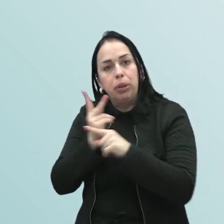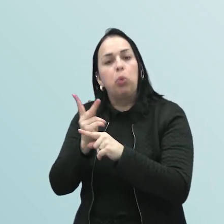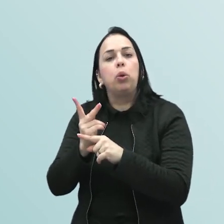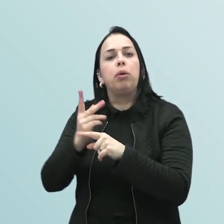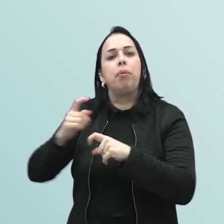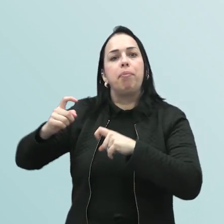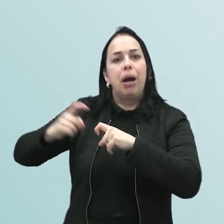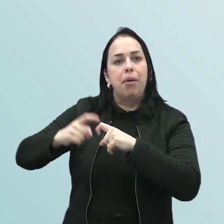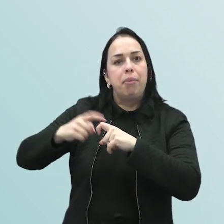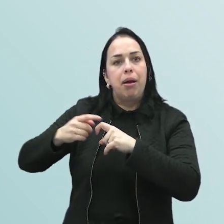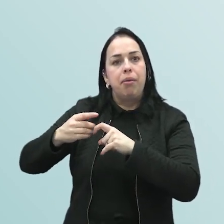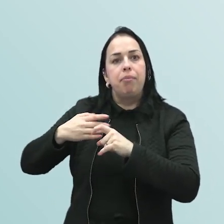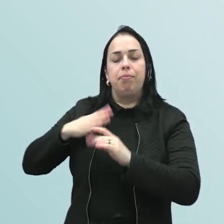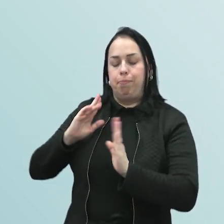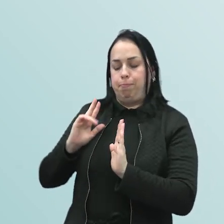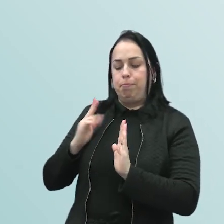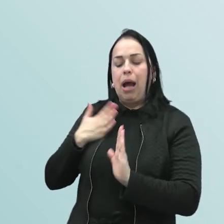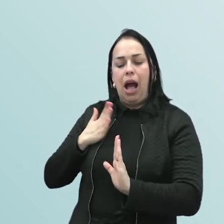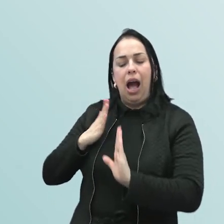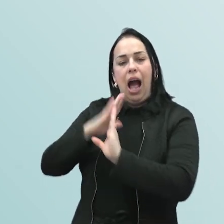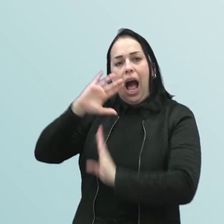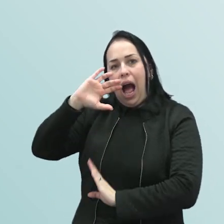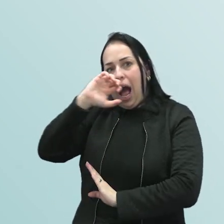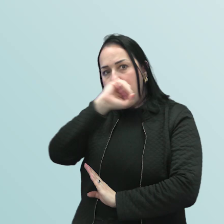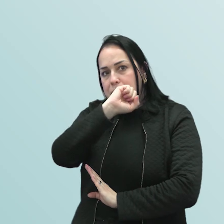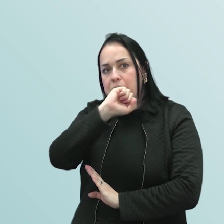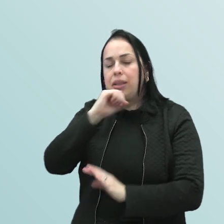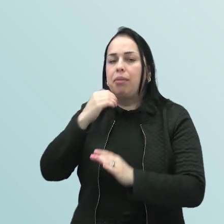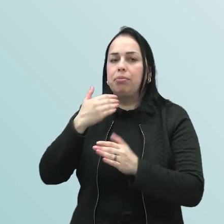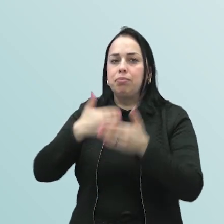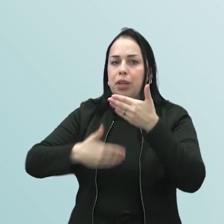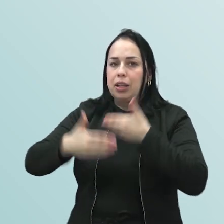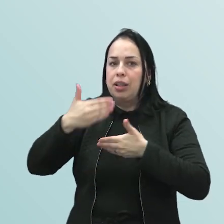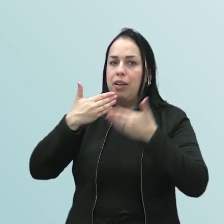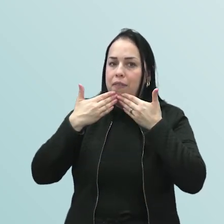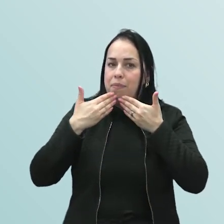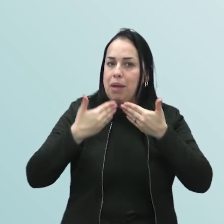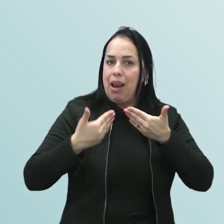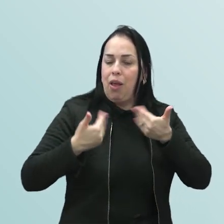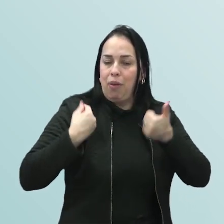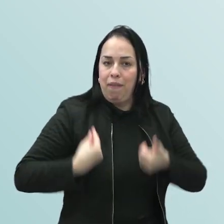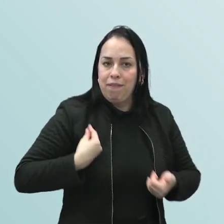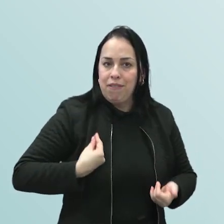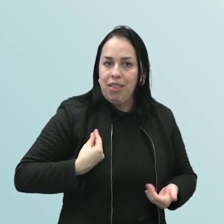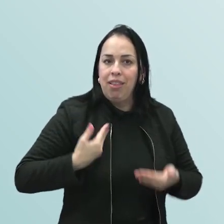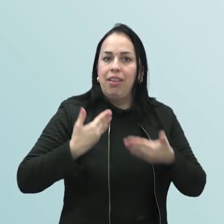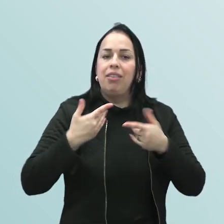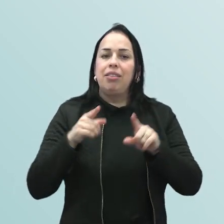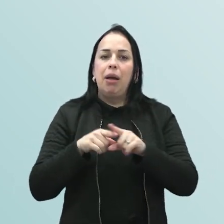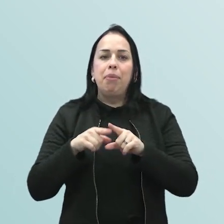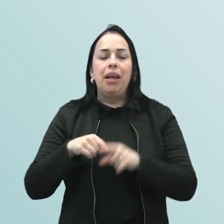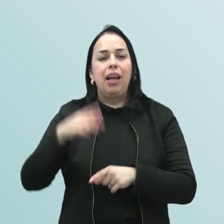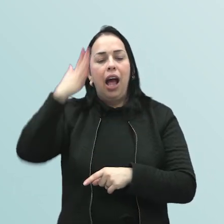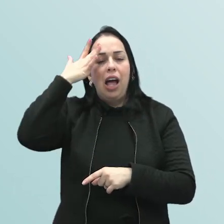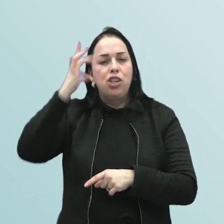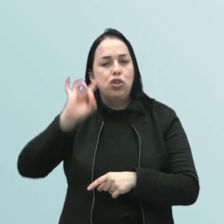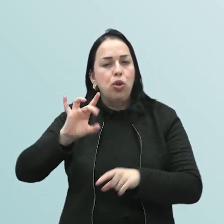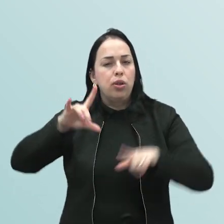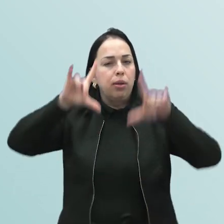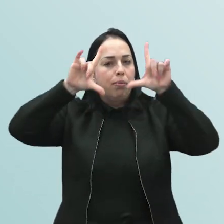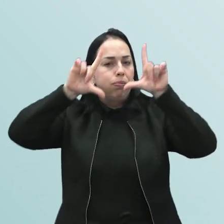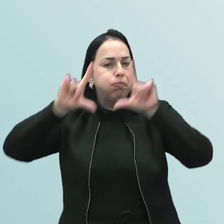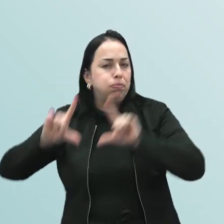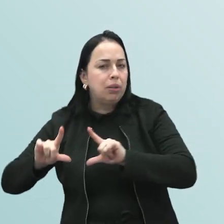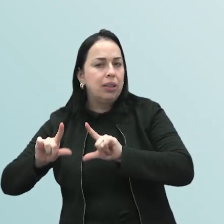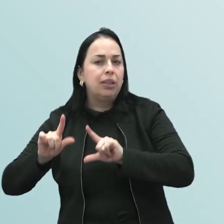possa diagnosticar o mais rápido possível e melhorar a sua qualidade de vida, melhorando, diminuindo as suas dores de cabeça